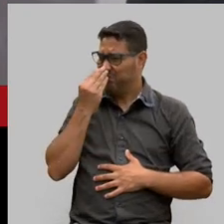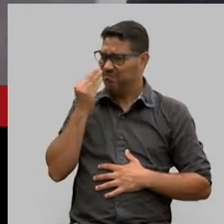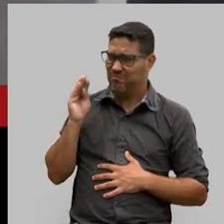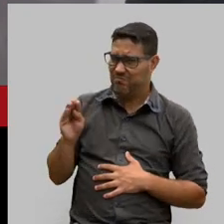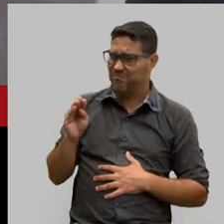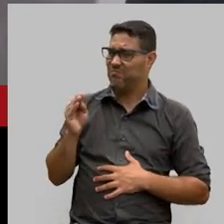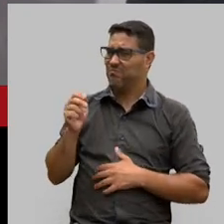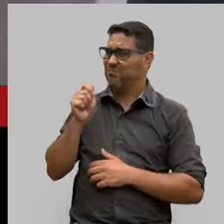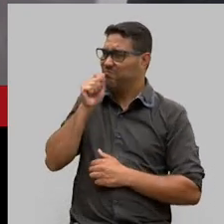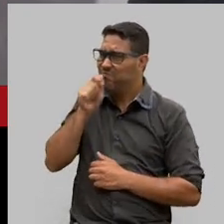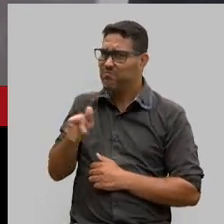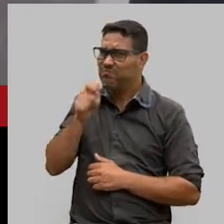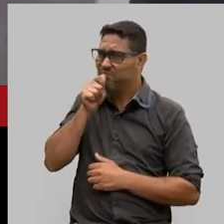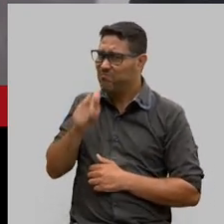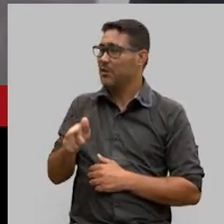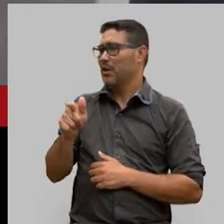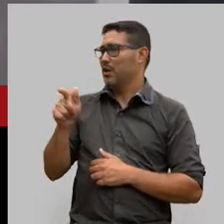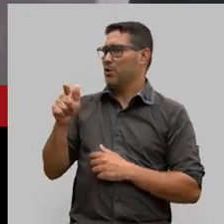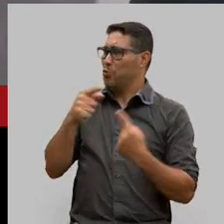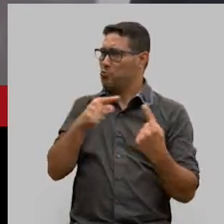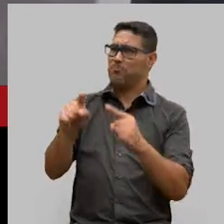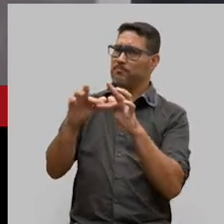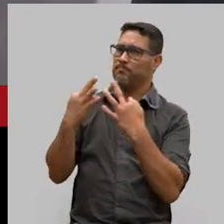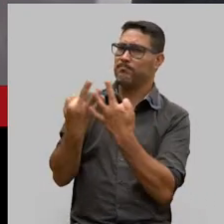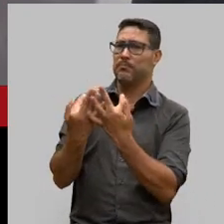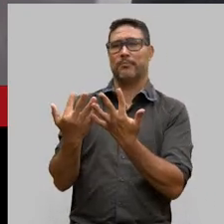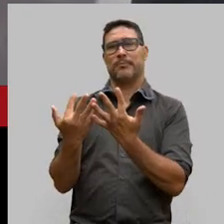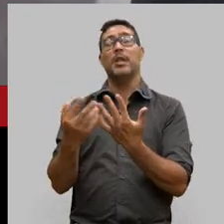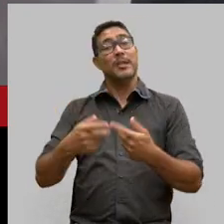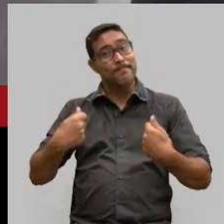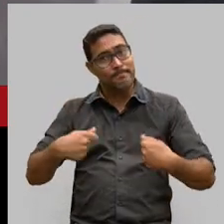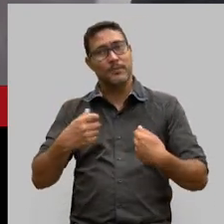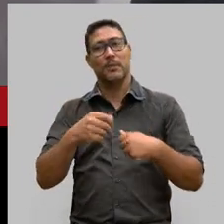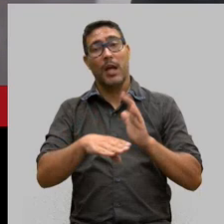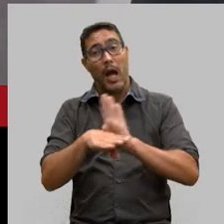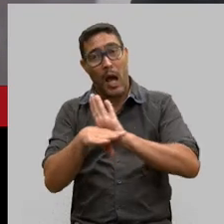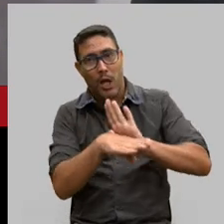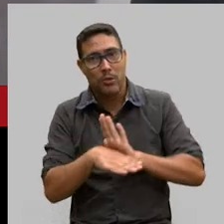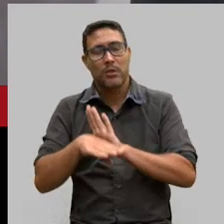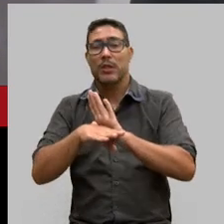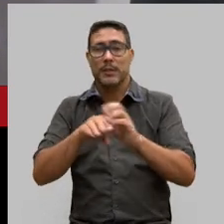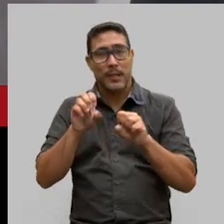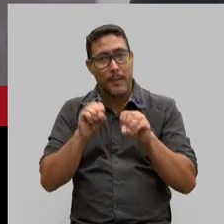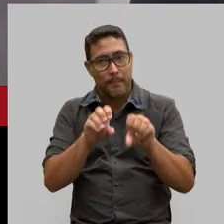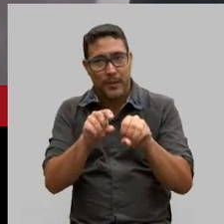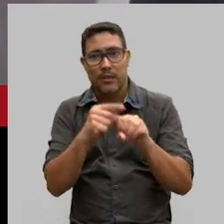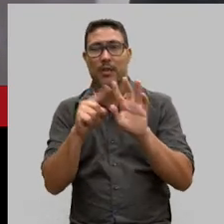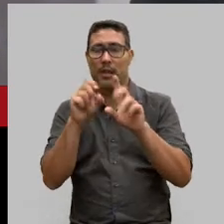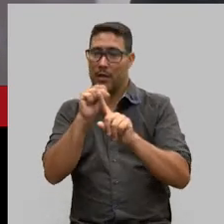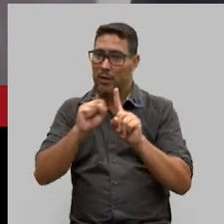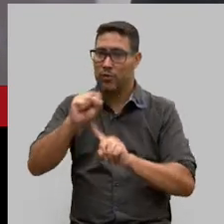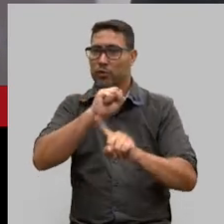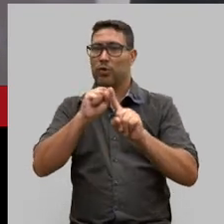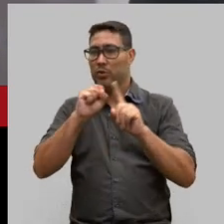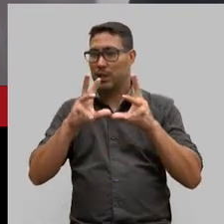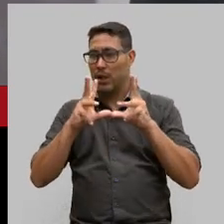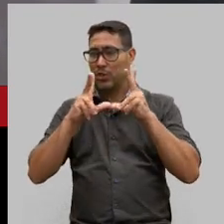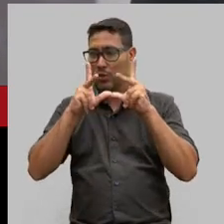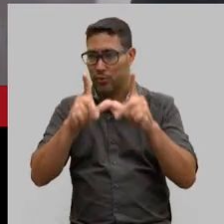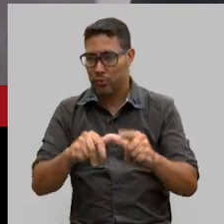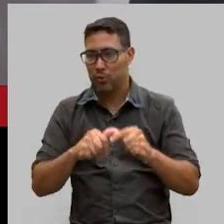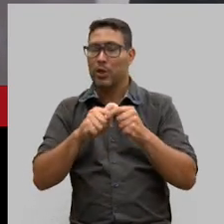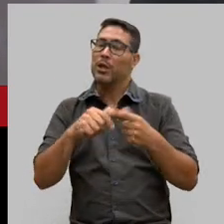como a família então a gente precisa educar a nossa sociedade e eu tenho certeza que o poder de sensibilização e da